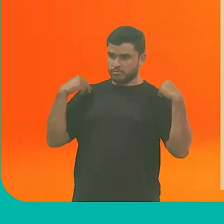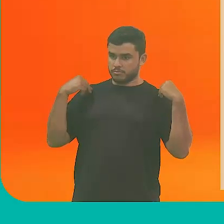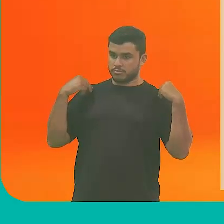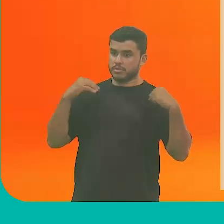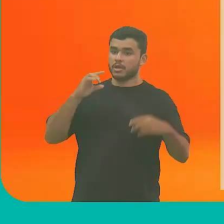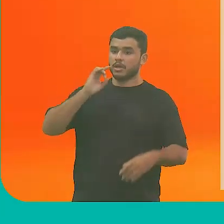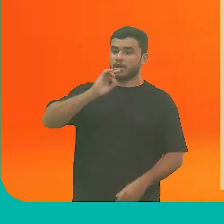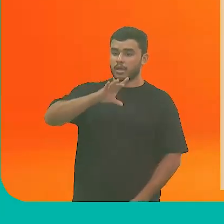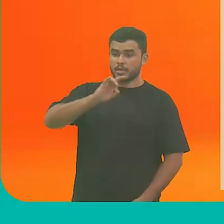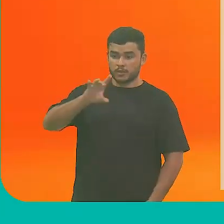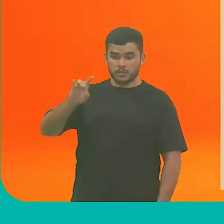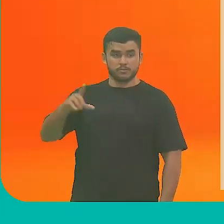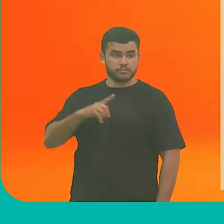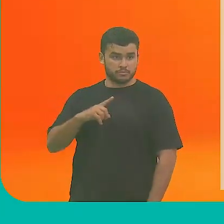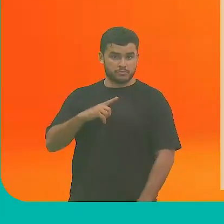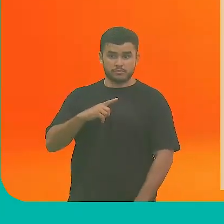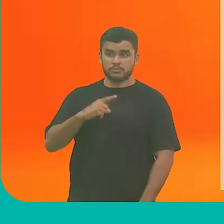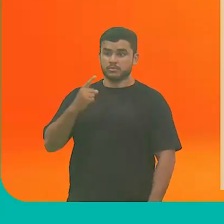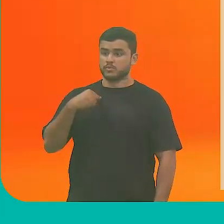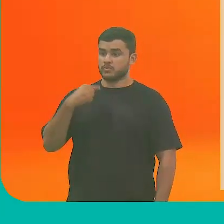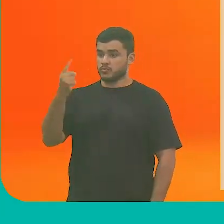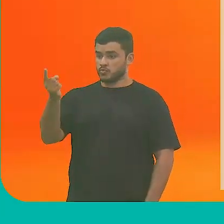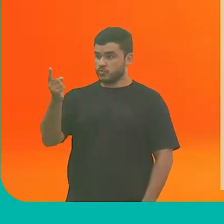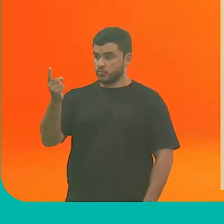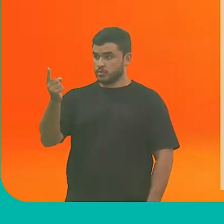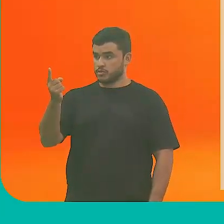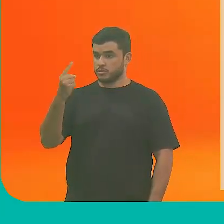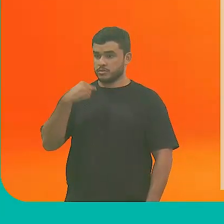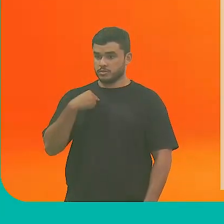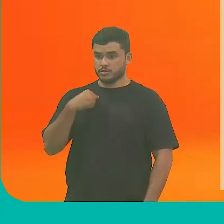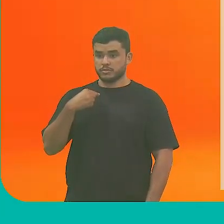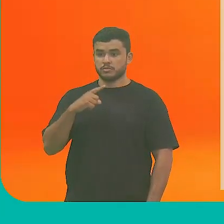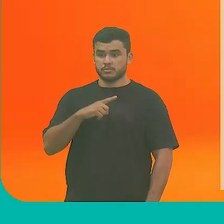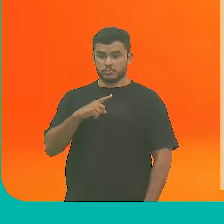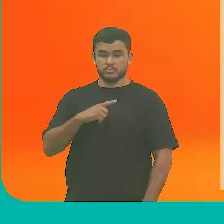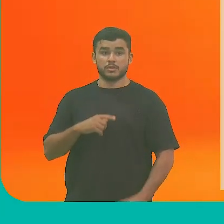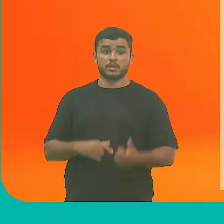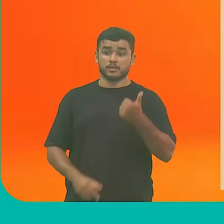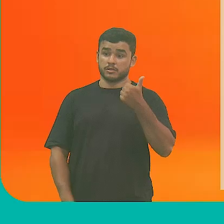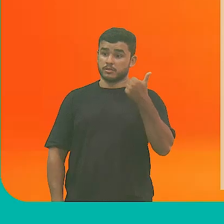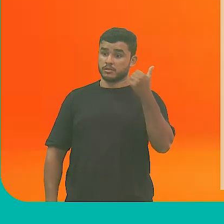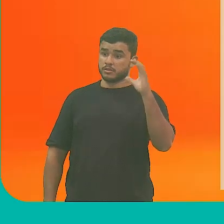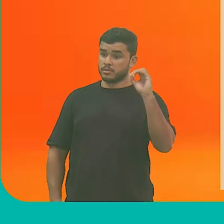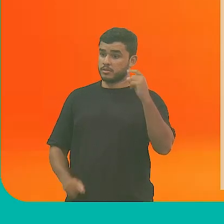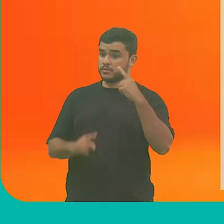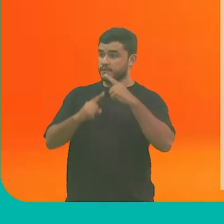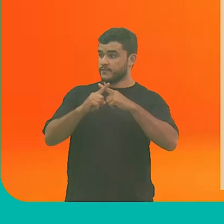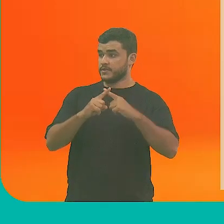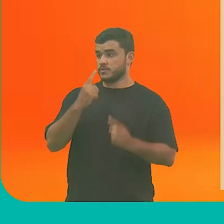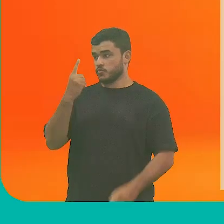quantas viagens? Não é uma, então vai ficar 10 vezes 1.